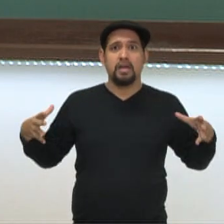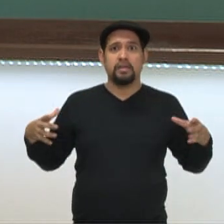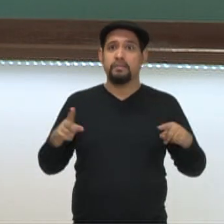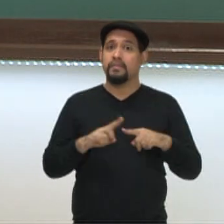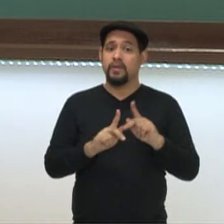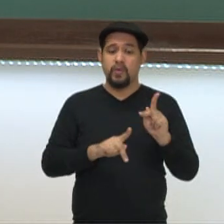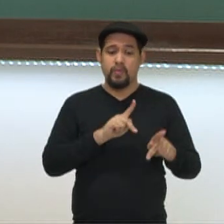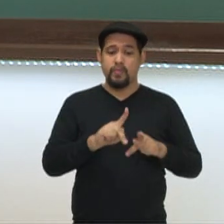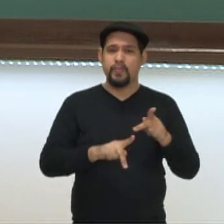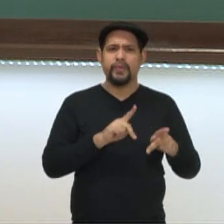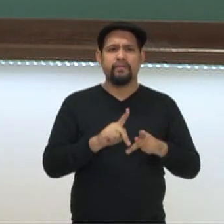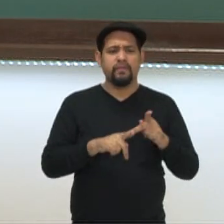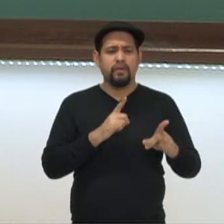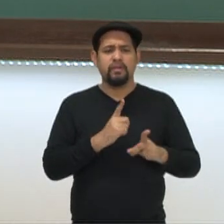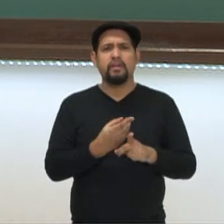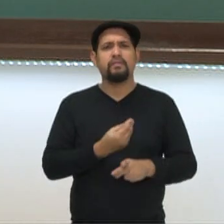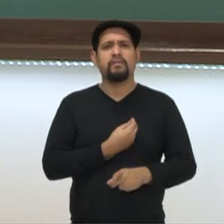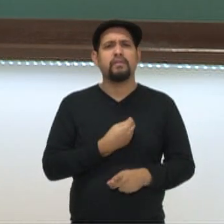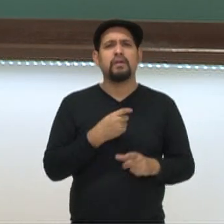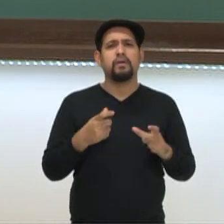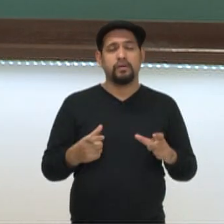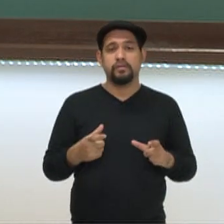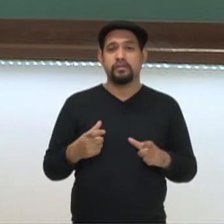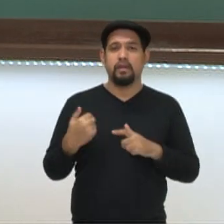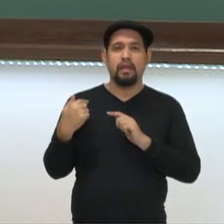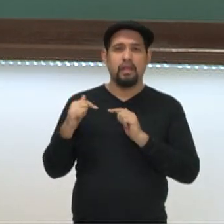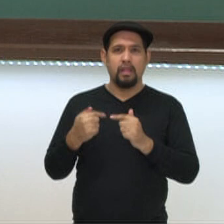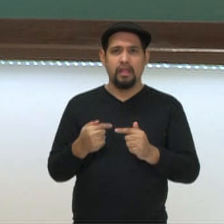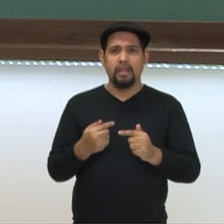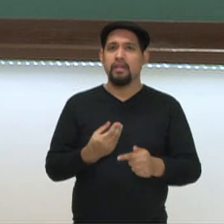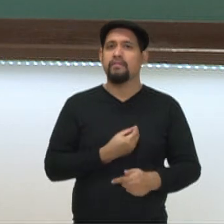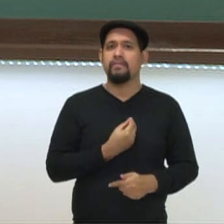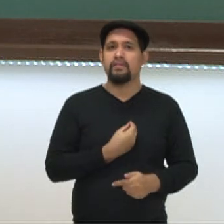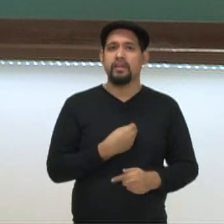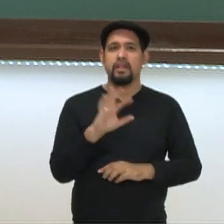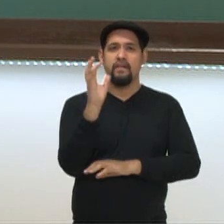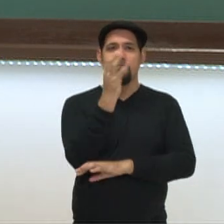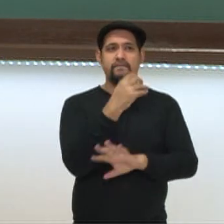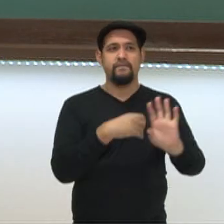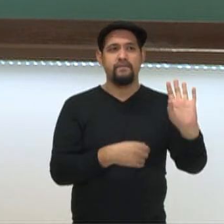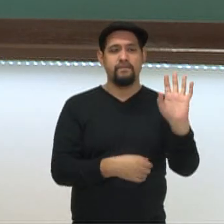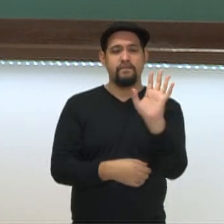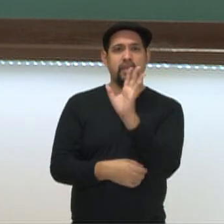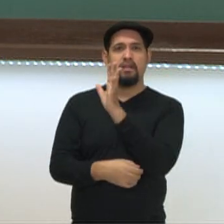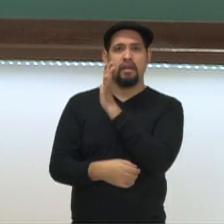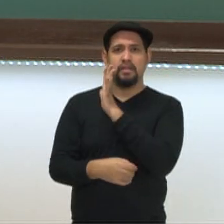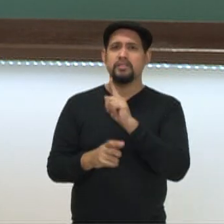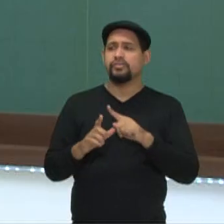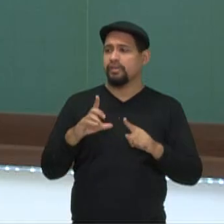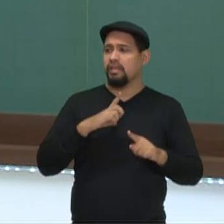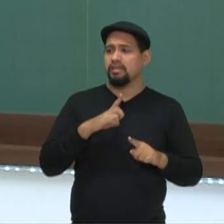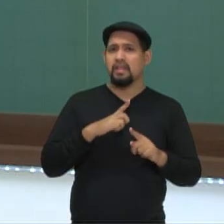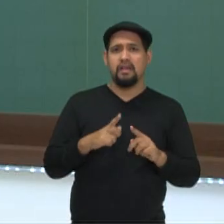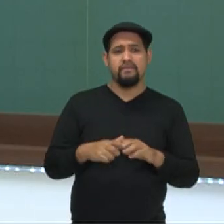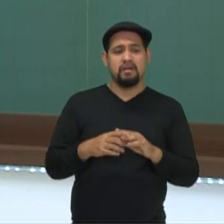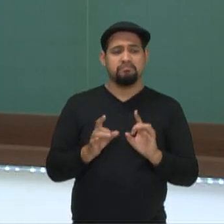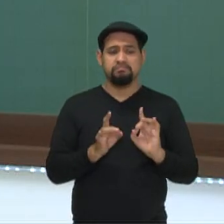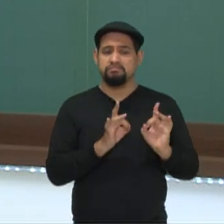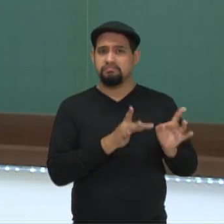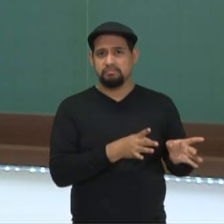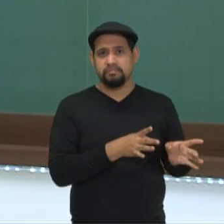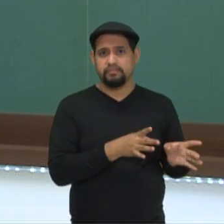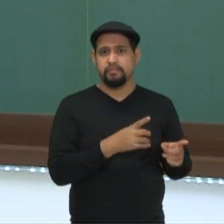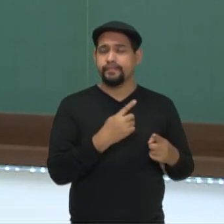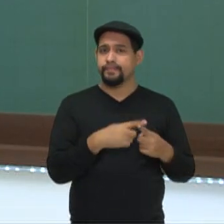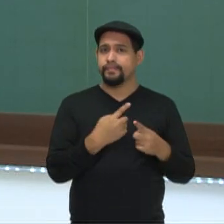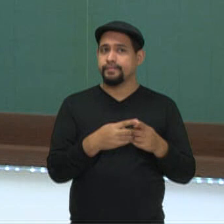esses povos foram encontrados morando, os descendentes deles, nas florestas. Essas pirâmides já estavam abandonadas